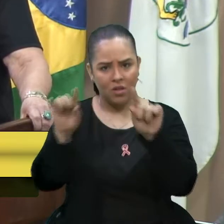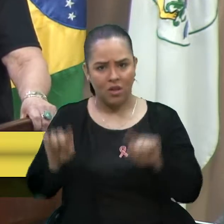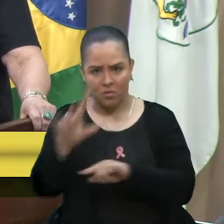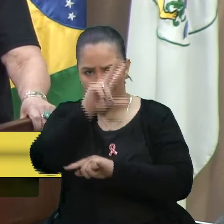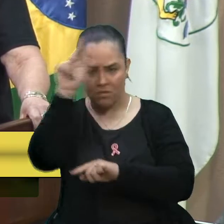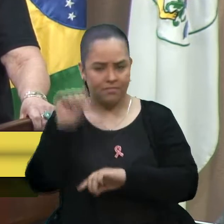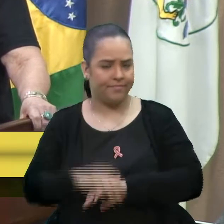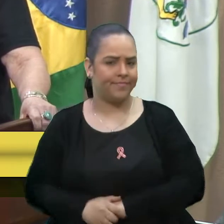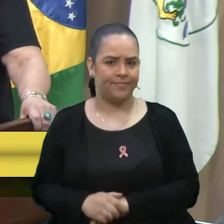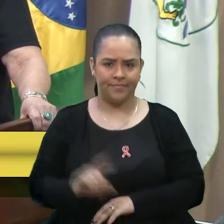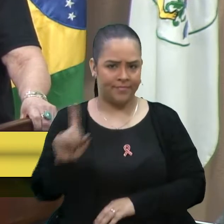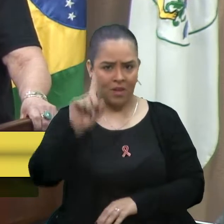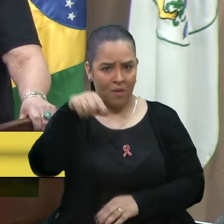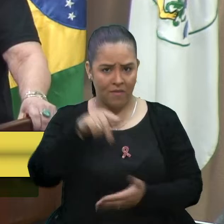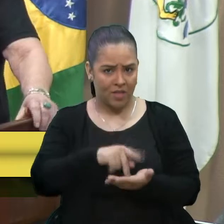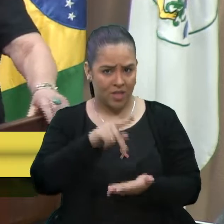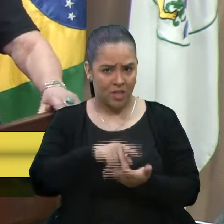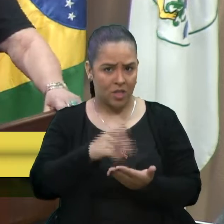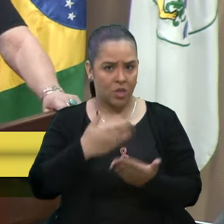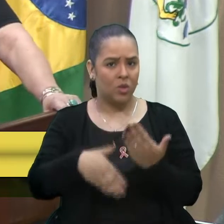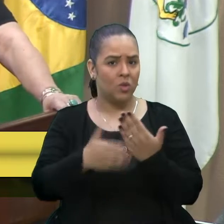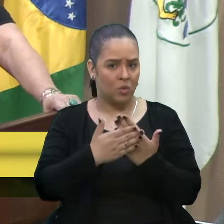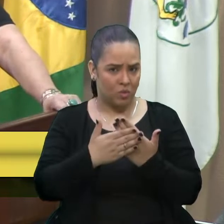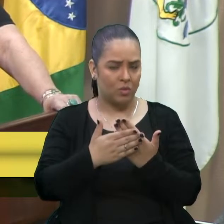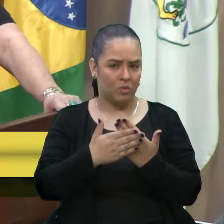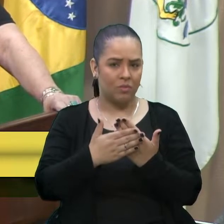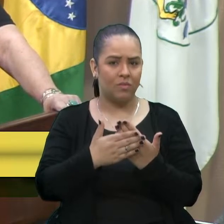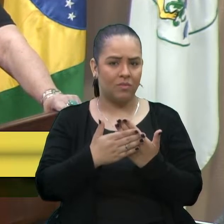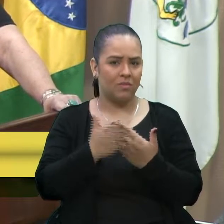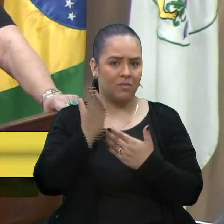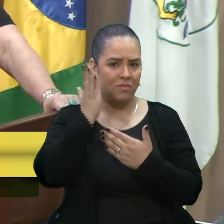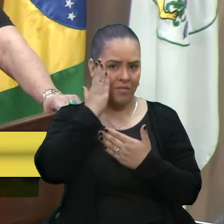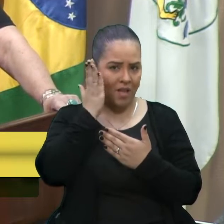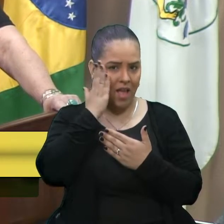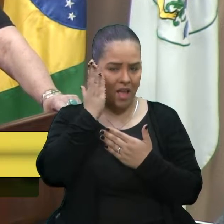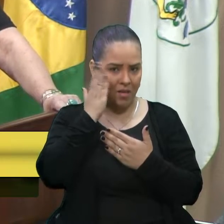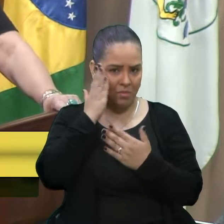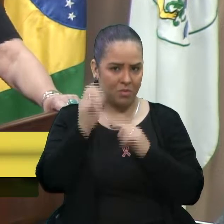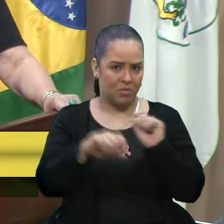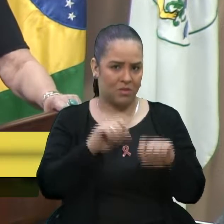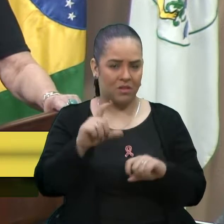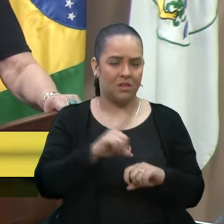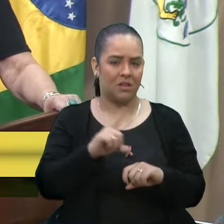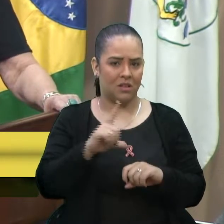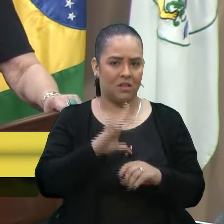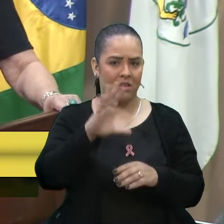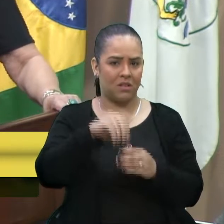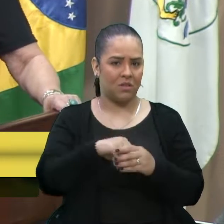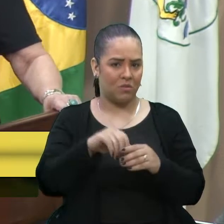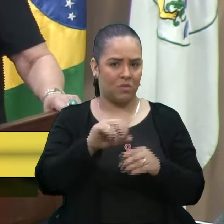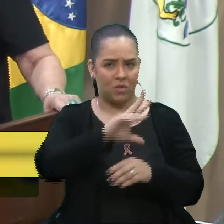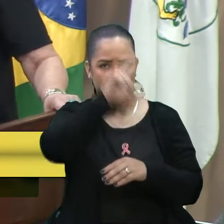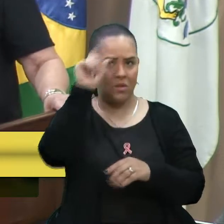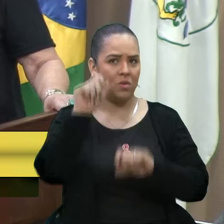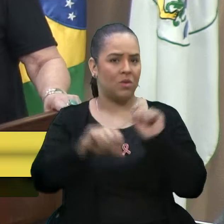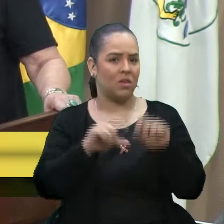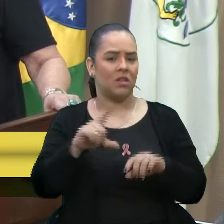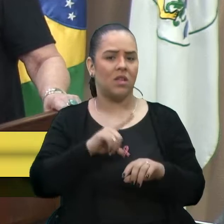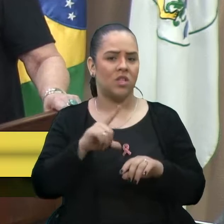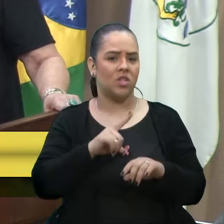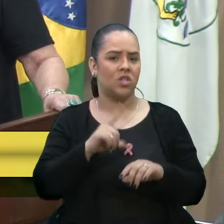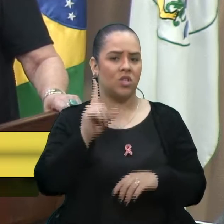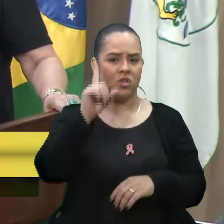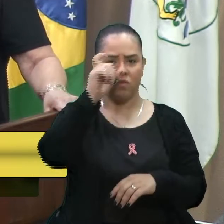Não é verdade. Todos aqui que gerenciaram o serviço público sabem que as dificuldades de gerenciar